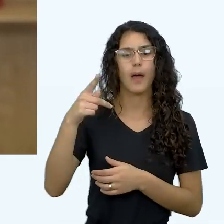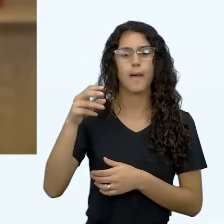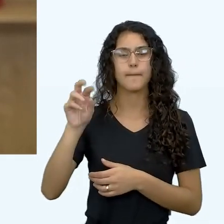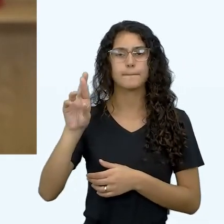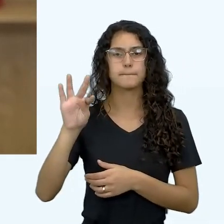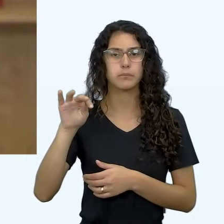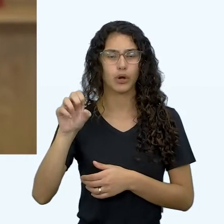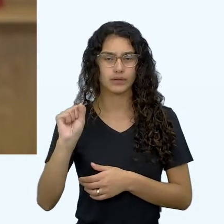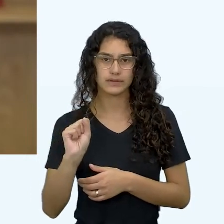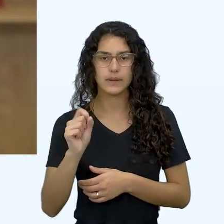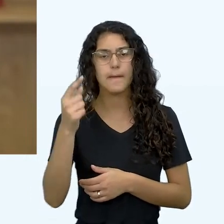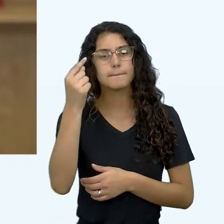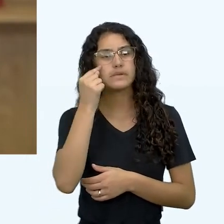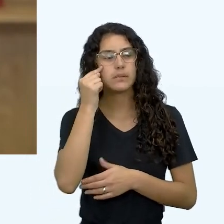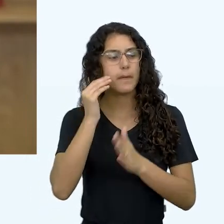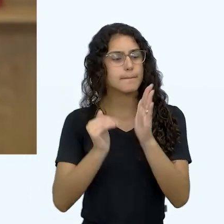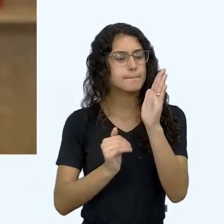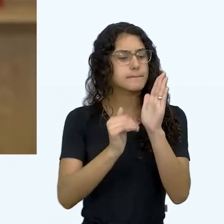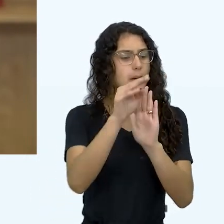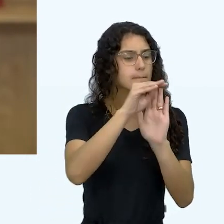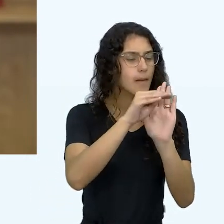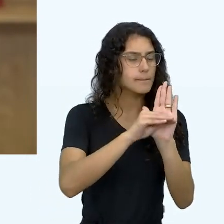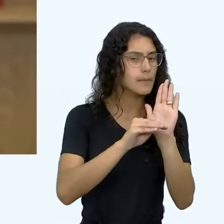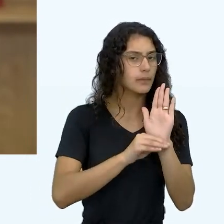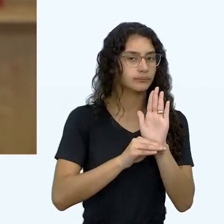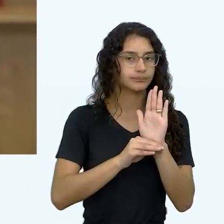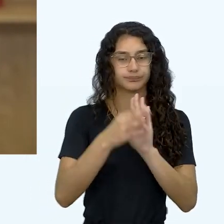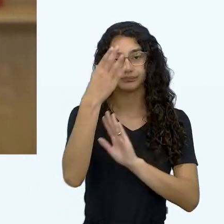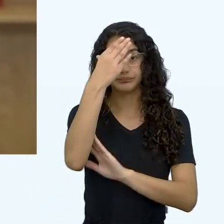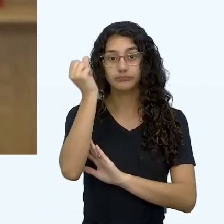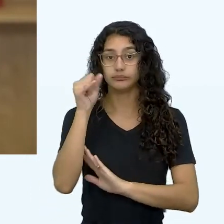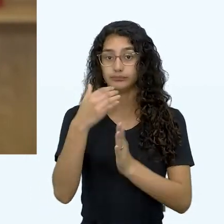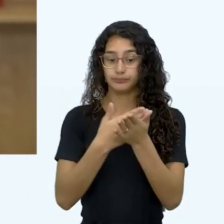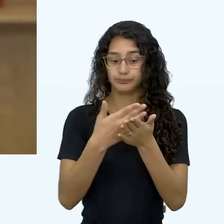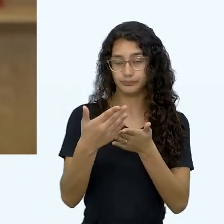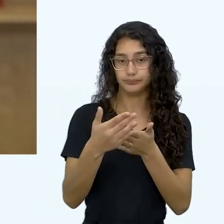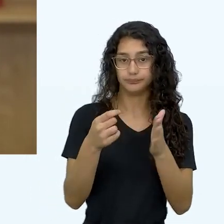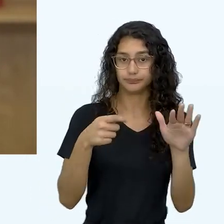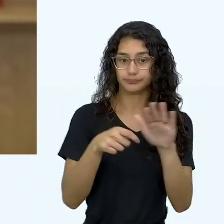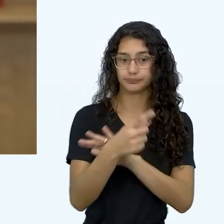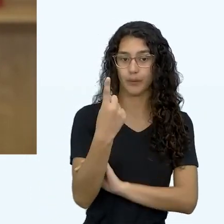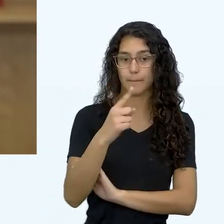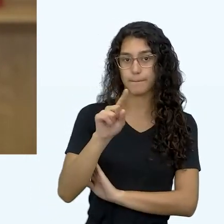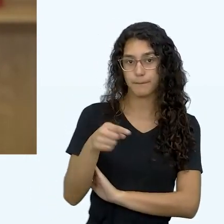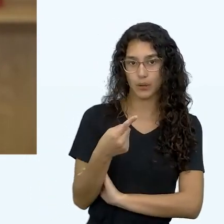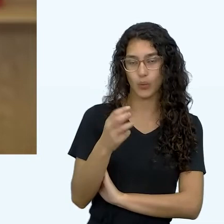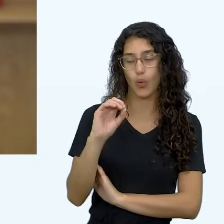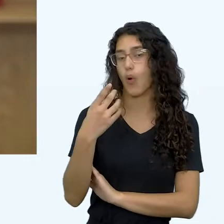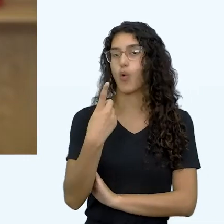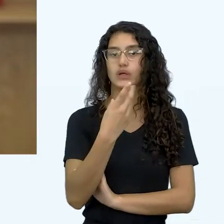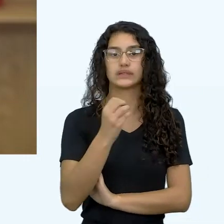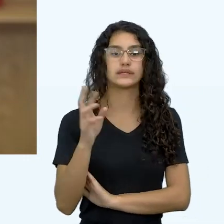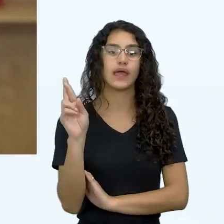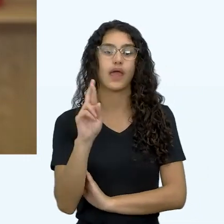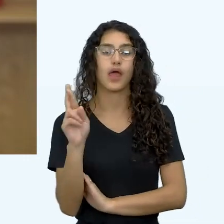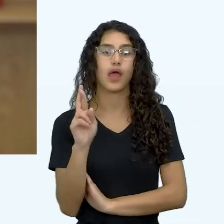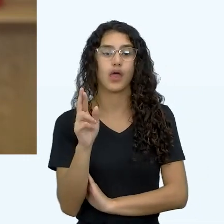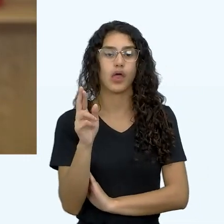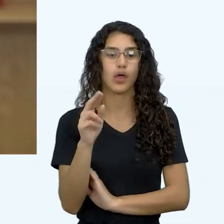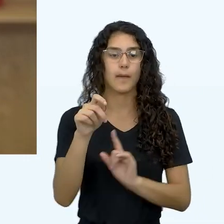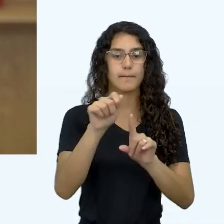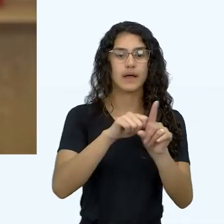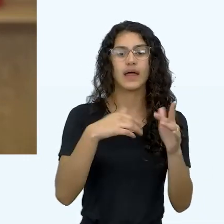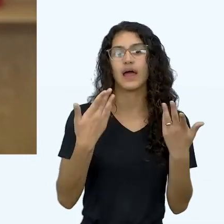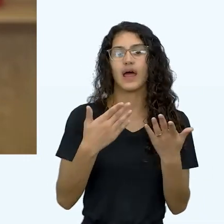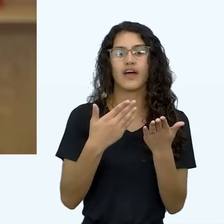de longo prazo e disciplina. Não esqueça que se você começar investindo R$1.000 e você investir R$100 por mês, as pessoas às vezes pensam